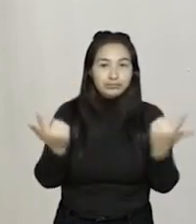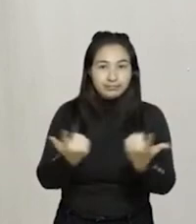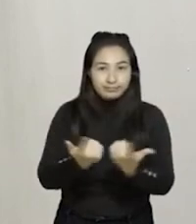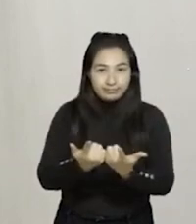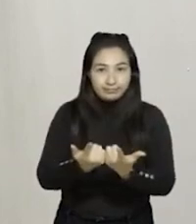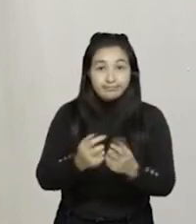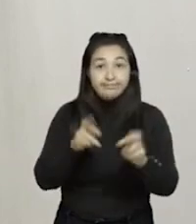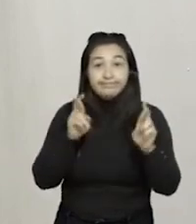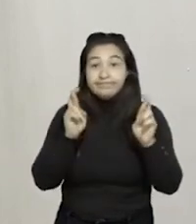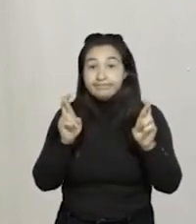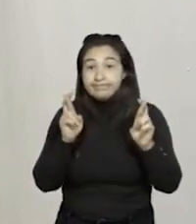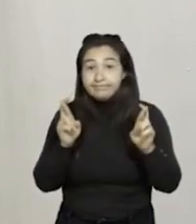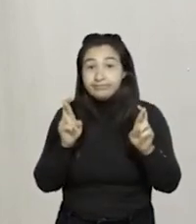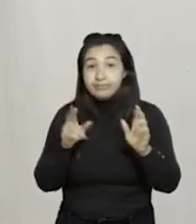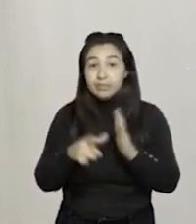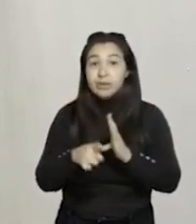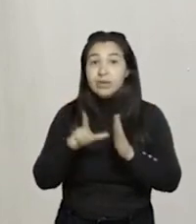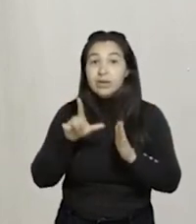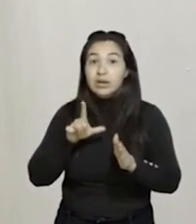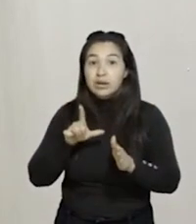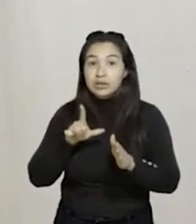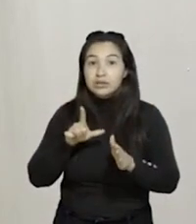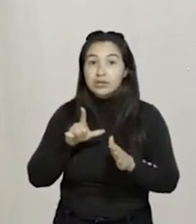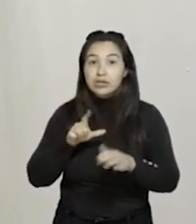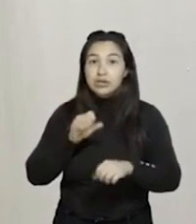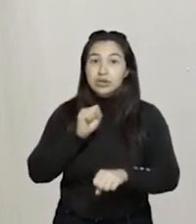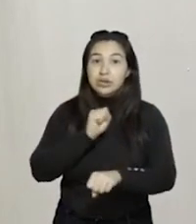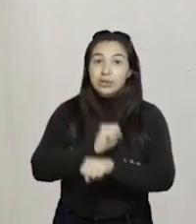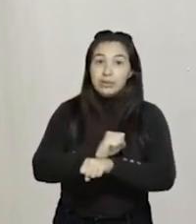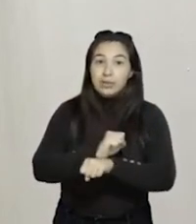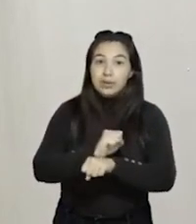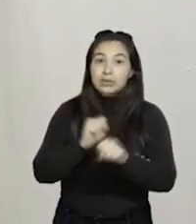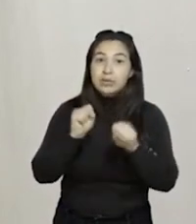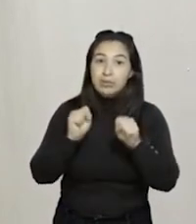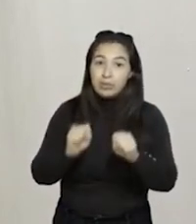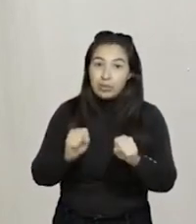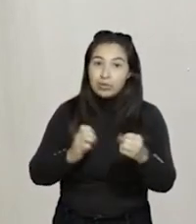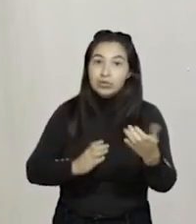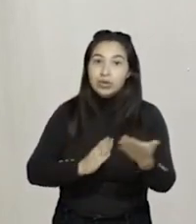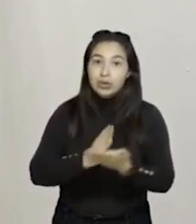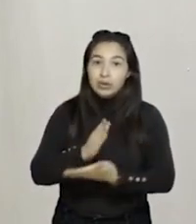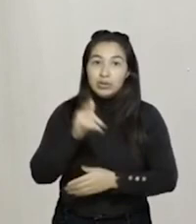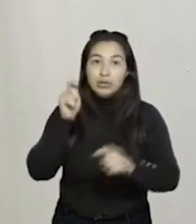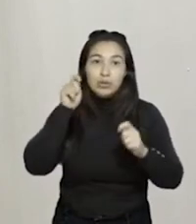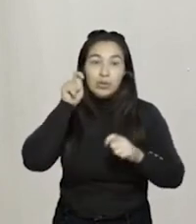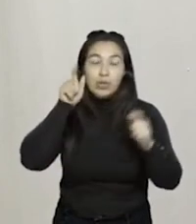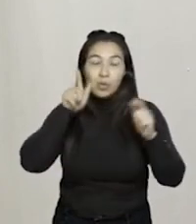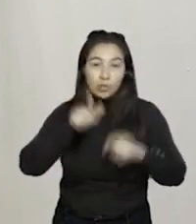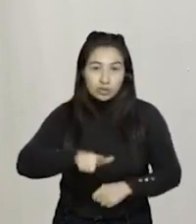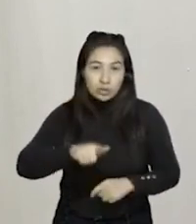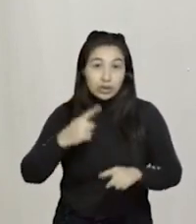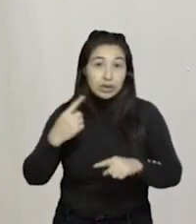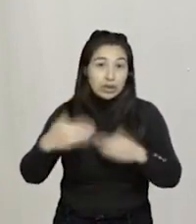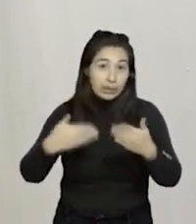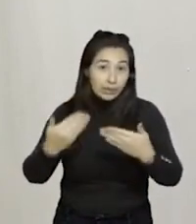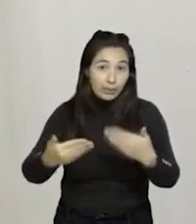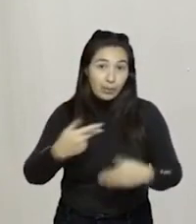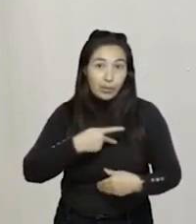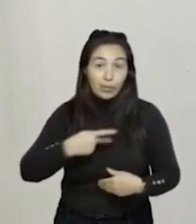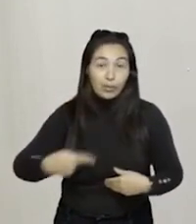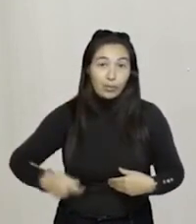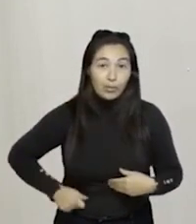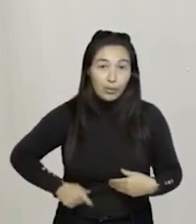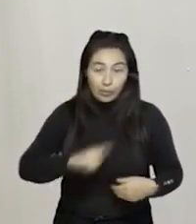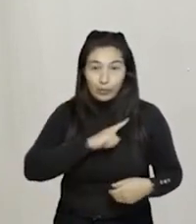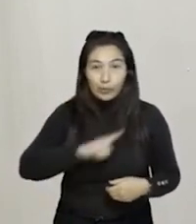Esperamos que antes do recesso tenhamos esse projeto aprovado para que o governador depois de sancioná-lo implemente